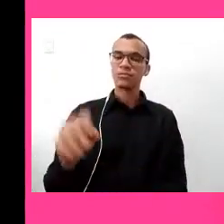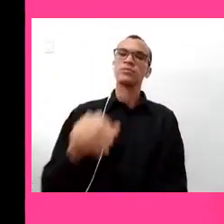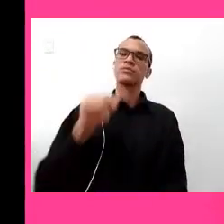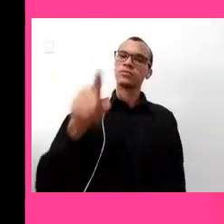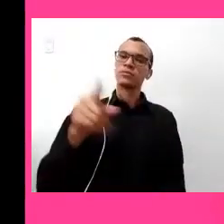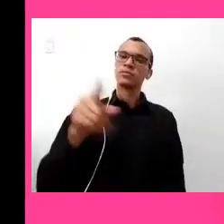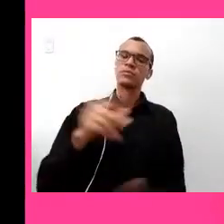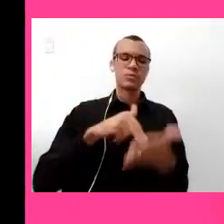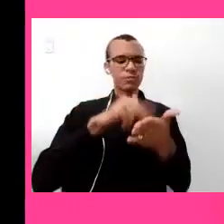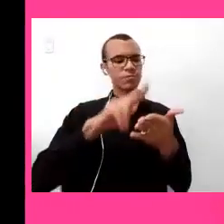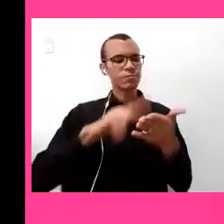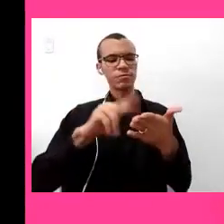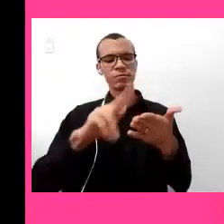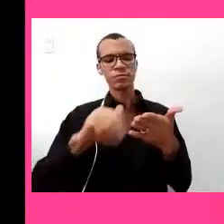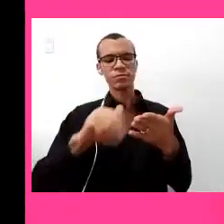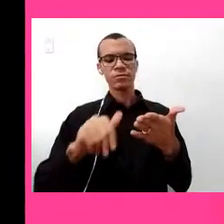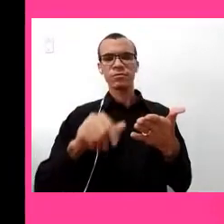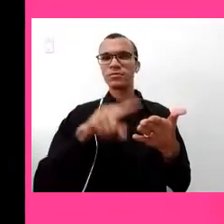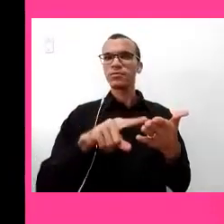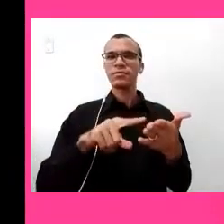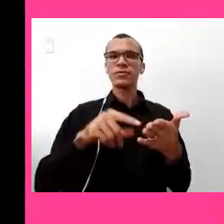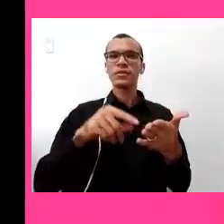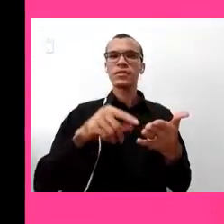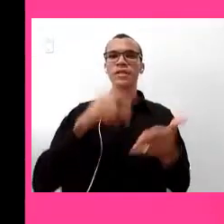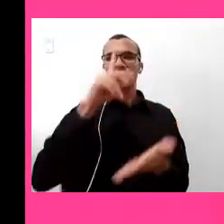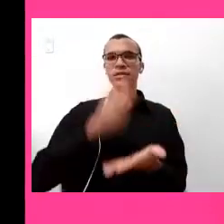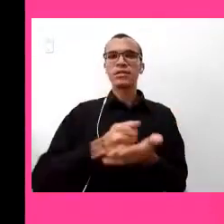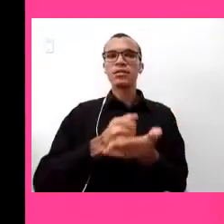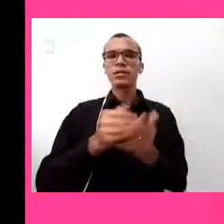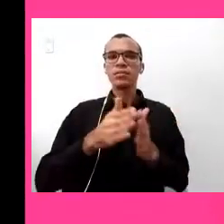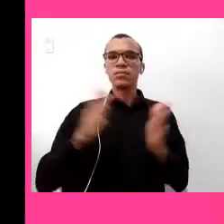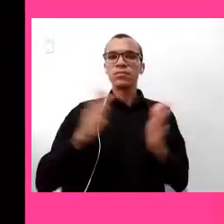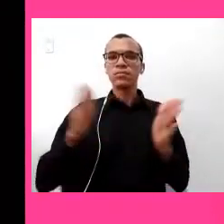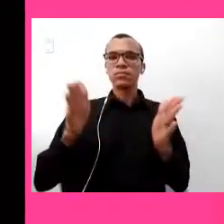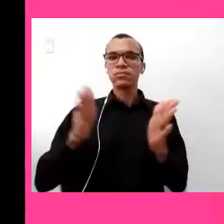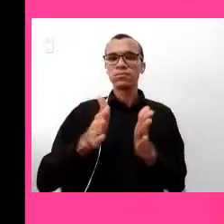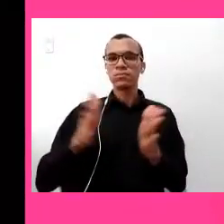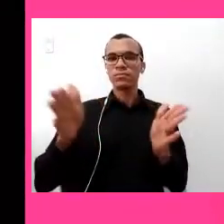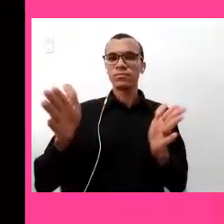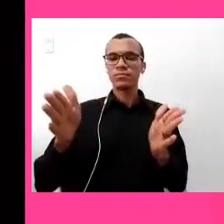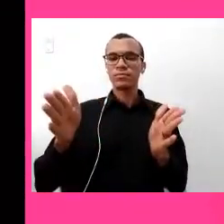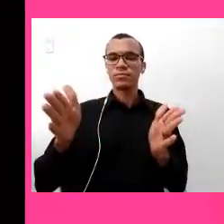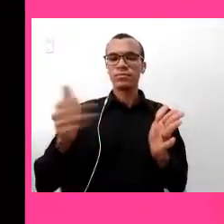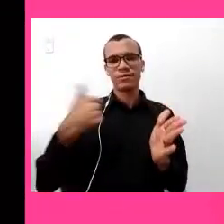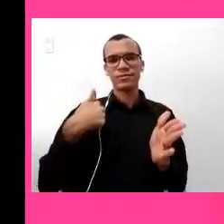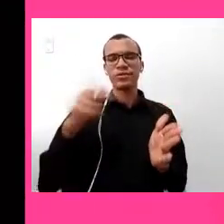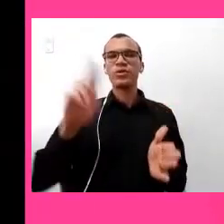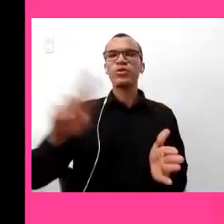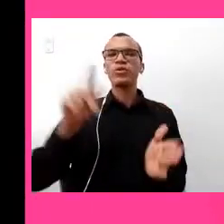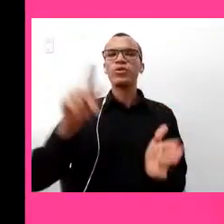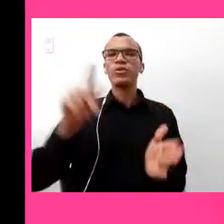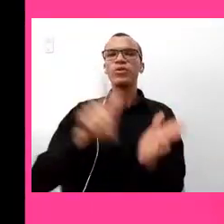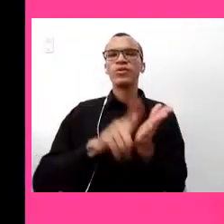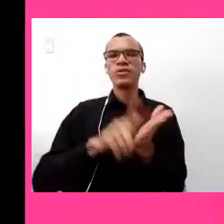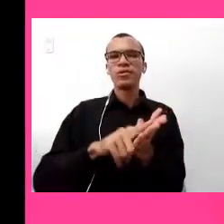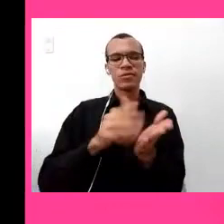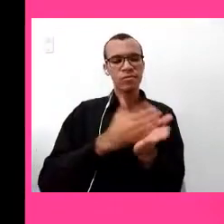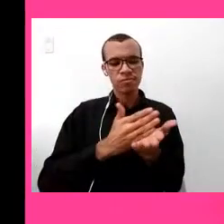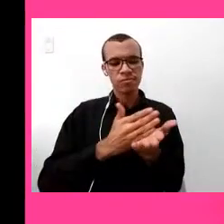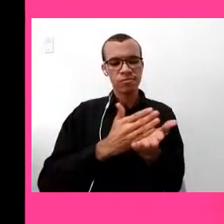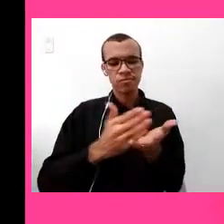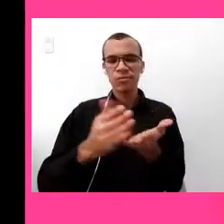meio que determine o tamanho. Ó, eu usei um próprio papel para espalhar a cola, e usei pouquinha